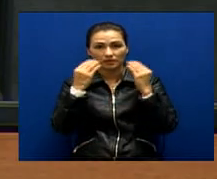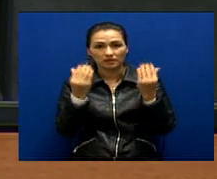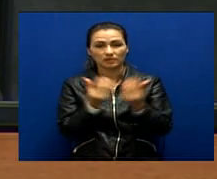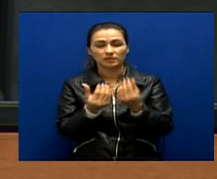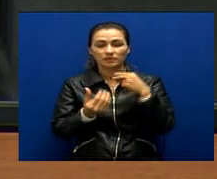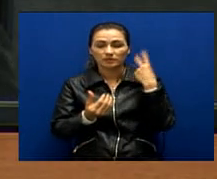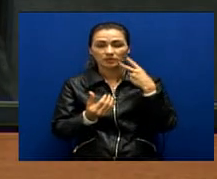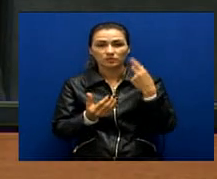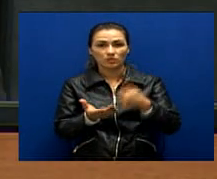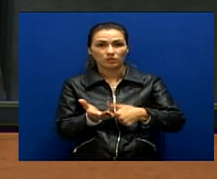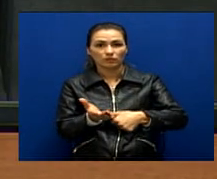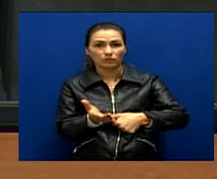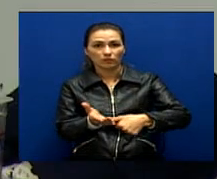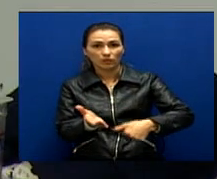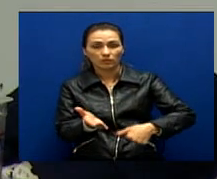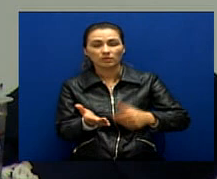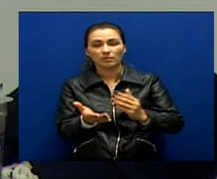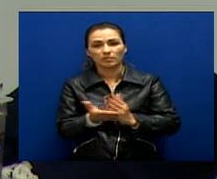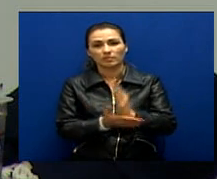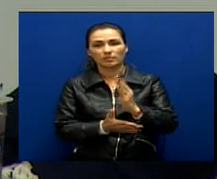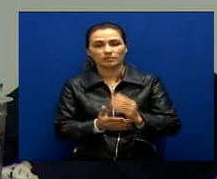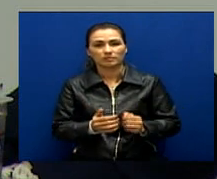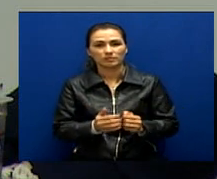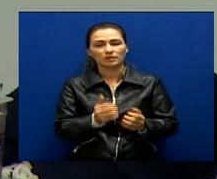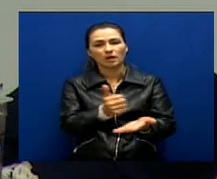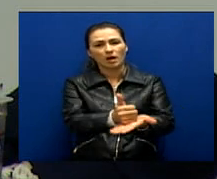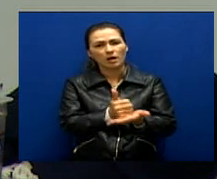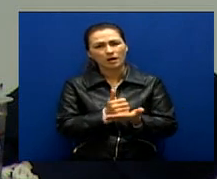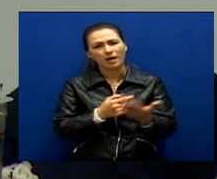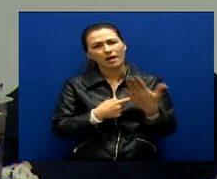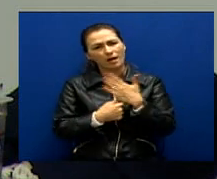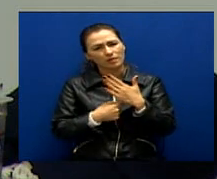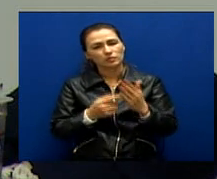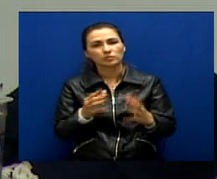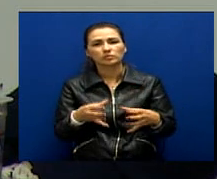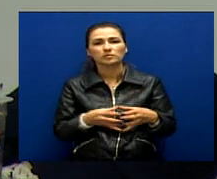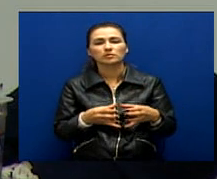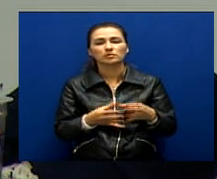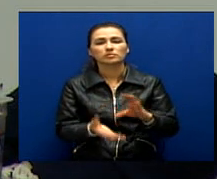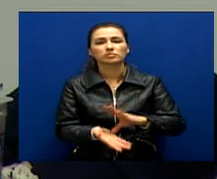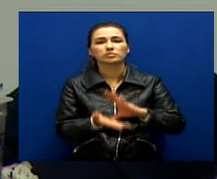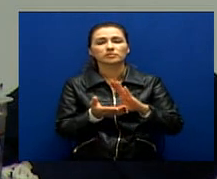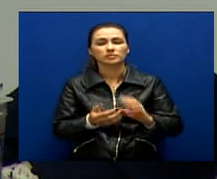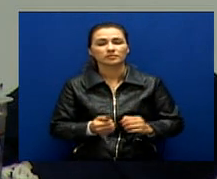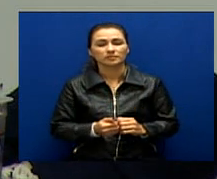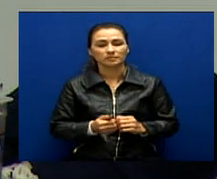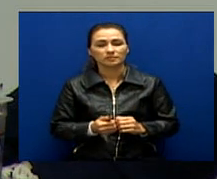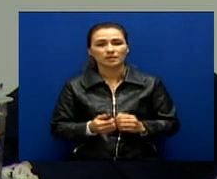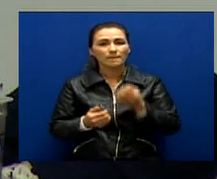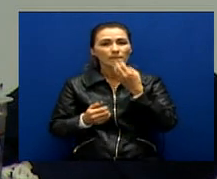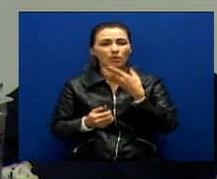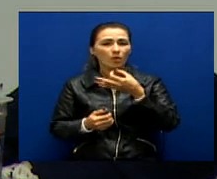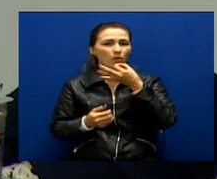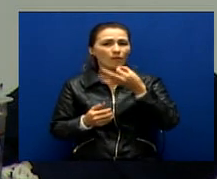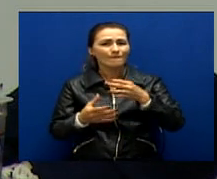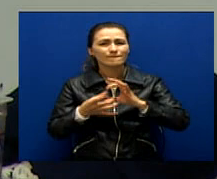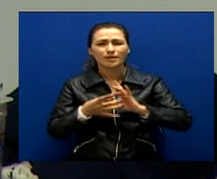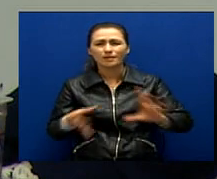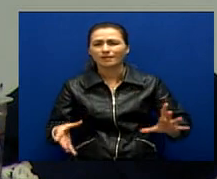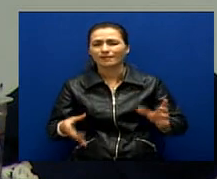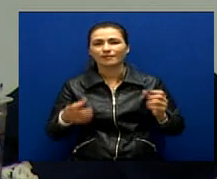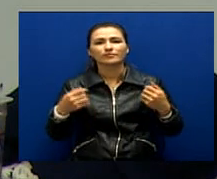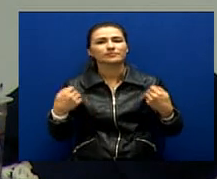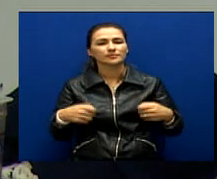de pedir que essa casa nos apoia e que a gente possa ter essa democracia realmente no conselho municipal de